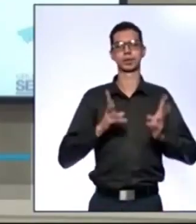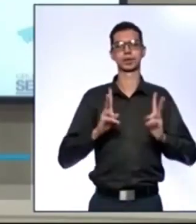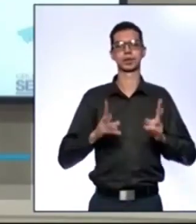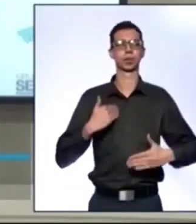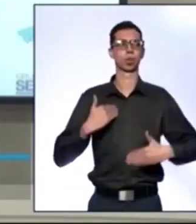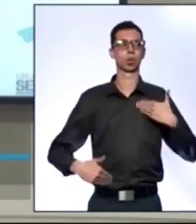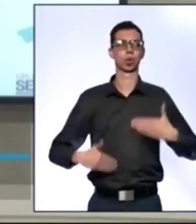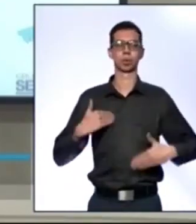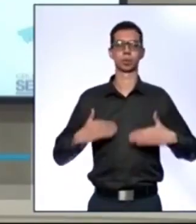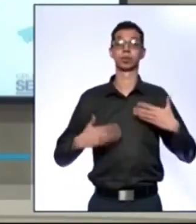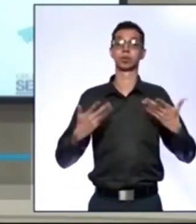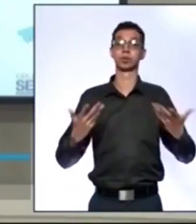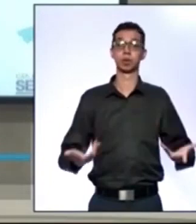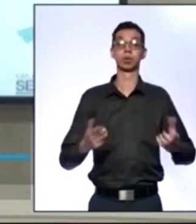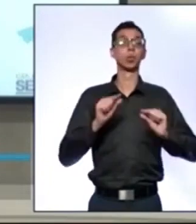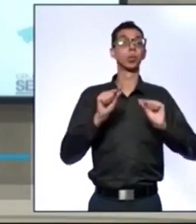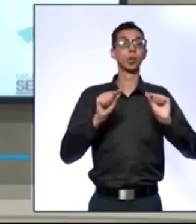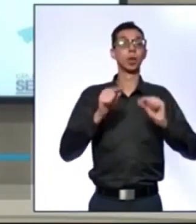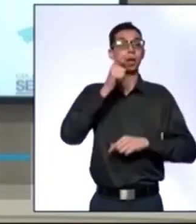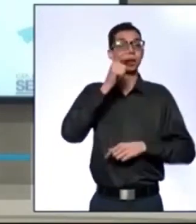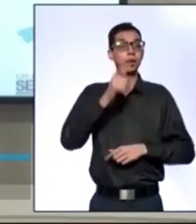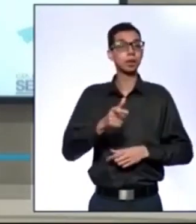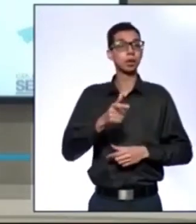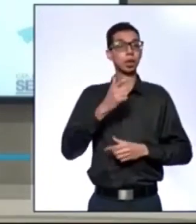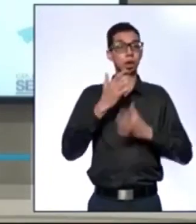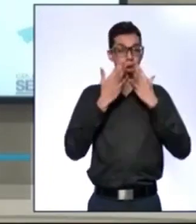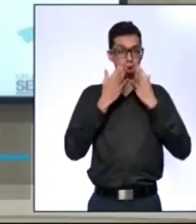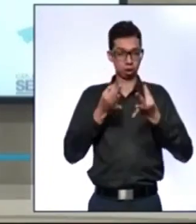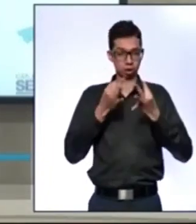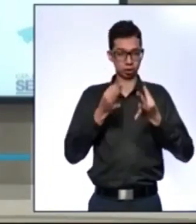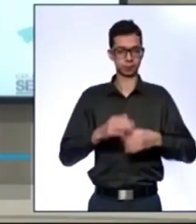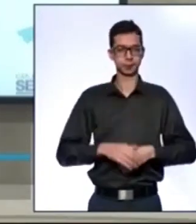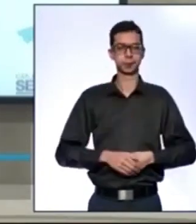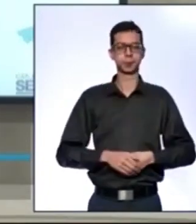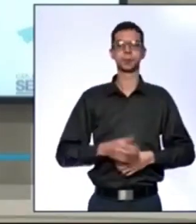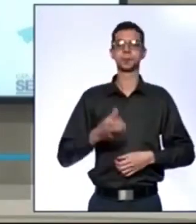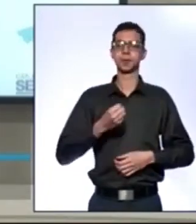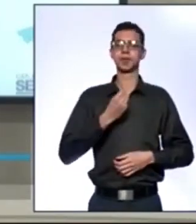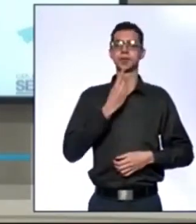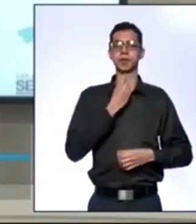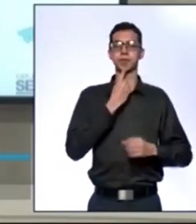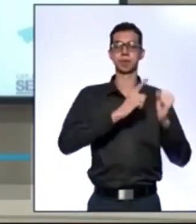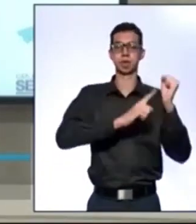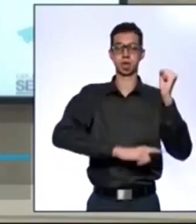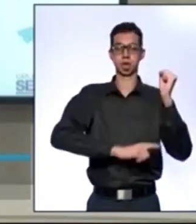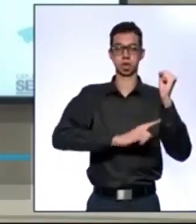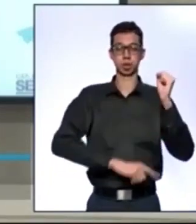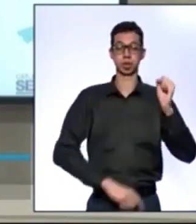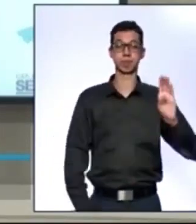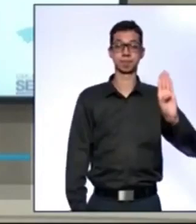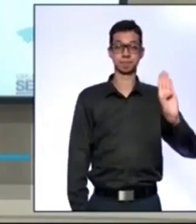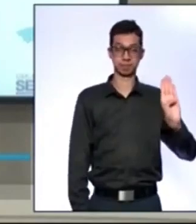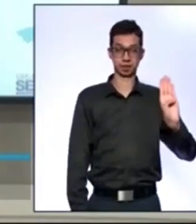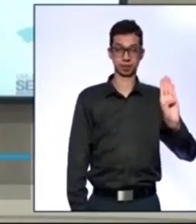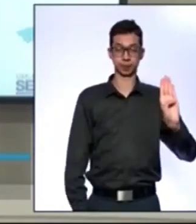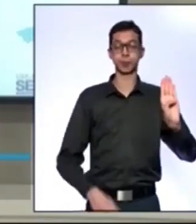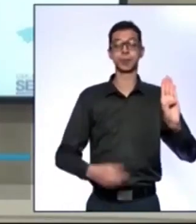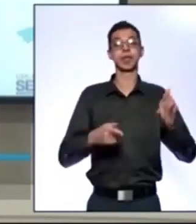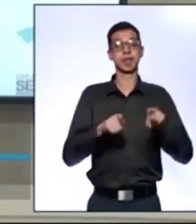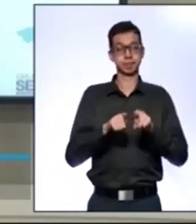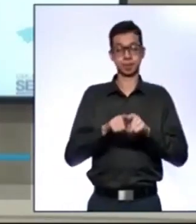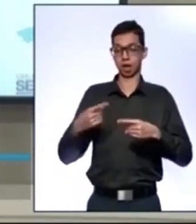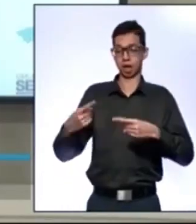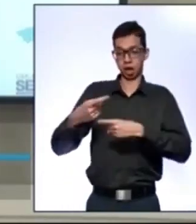bem, olha só que interessante. Quando um linfócito B se liga a um antígeno específico, neste